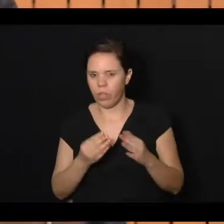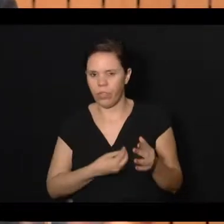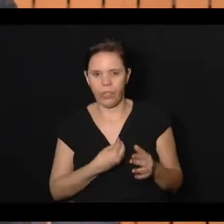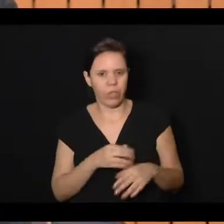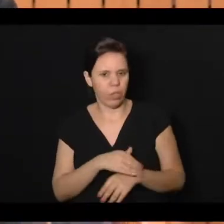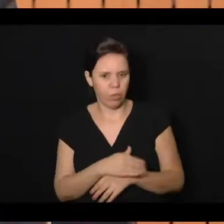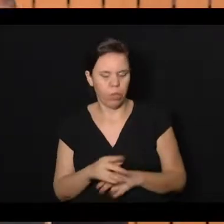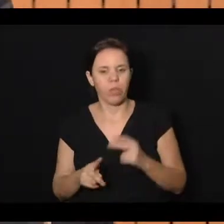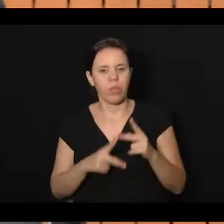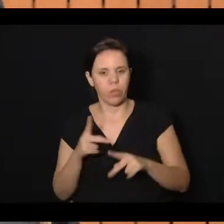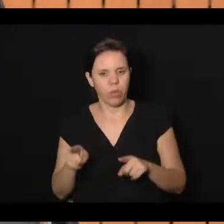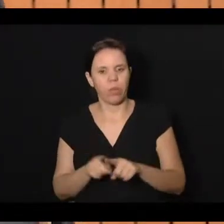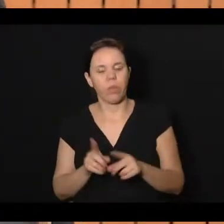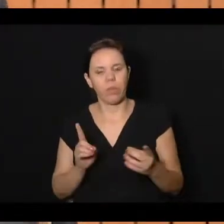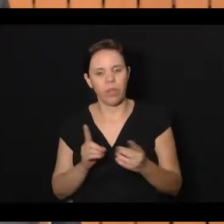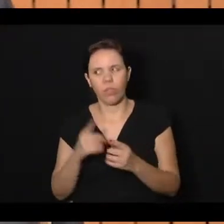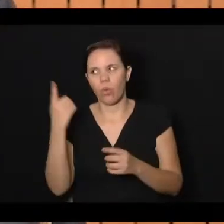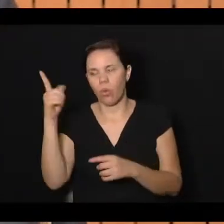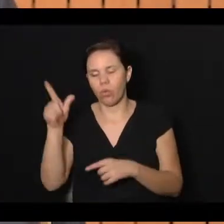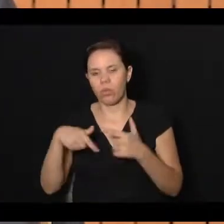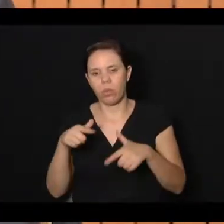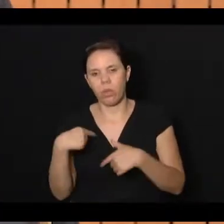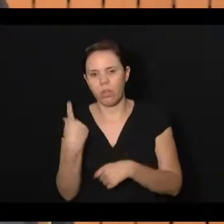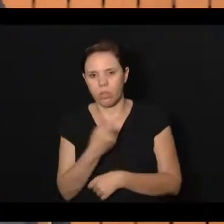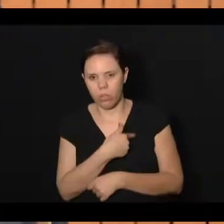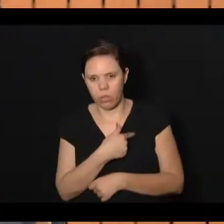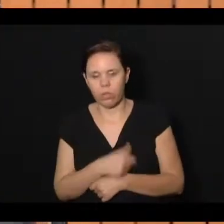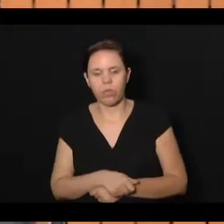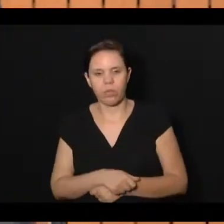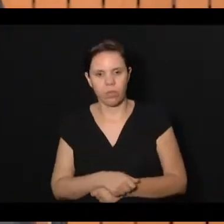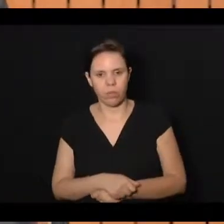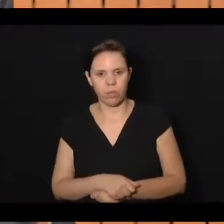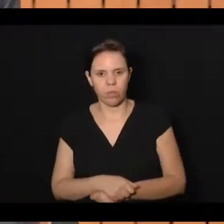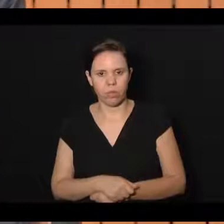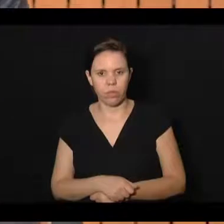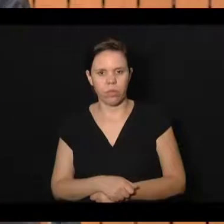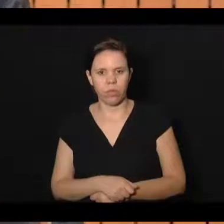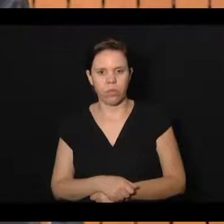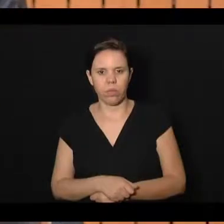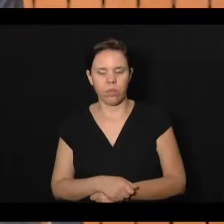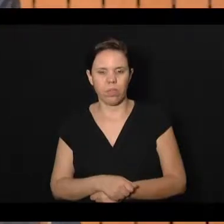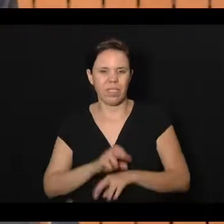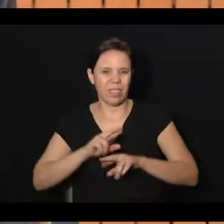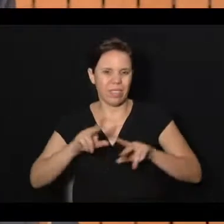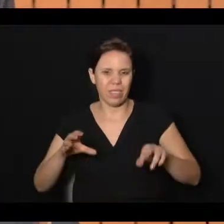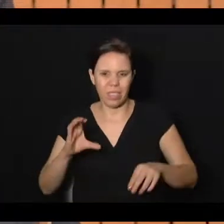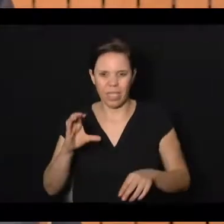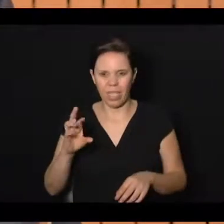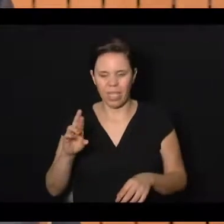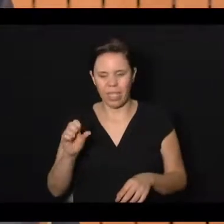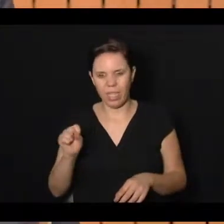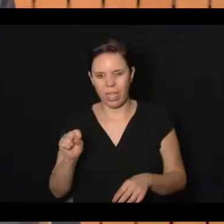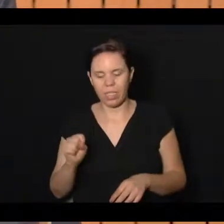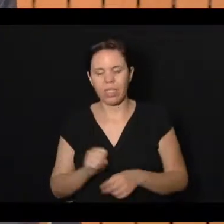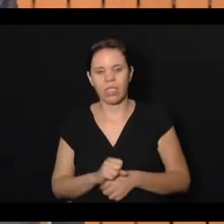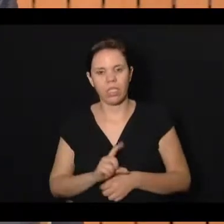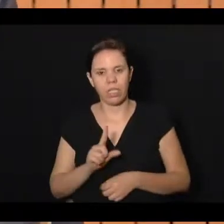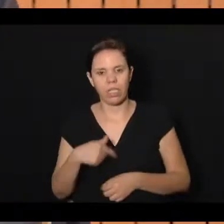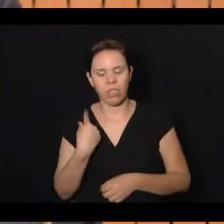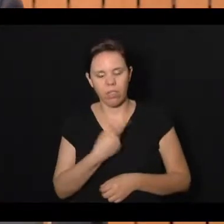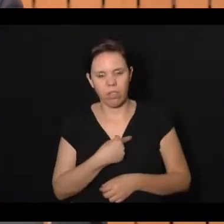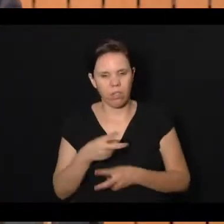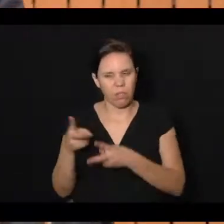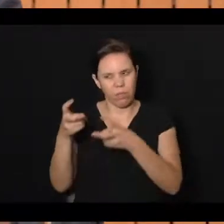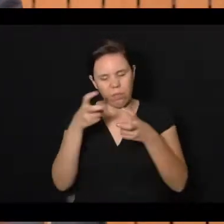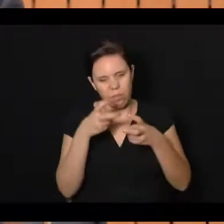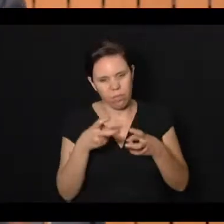pessoas que inclusive são atendidos por outros serviços nós que estão nos territórios por exemplo das ou no cras então essa fala a gente escuta muito